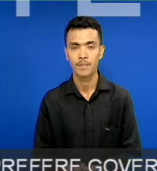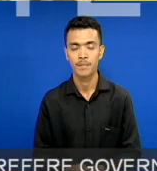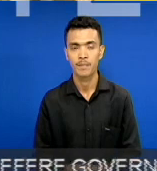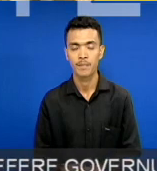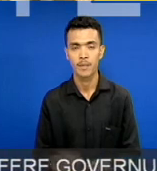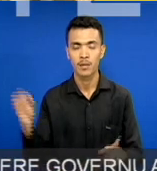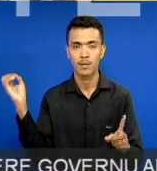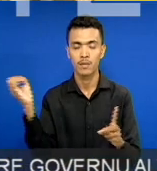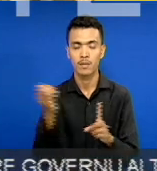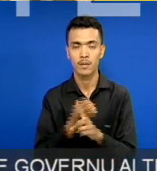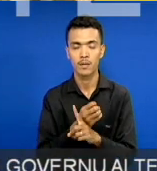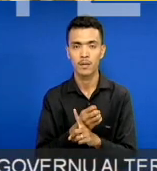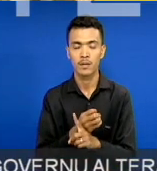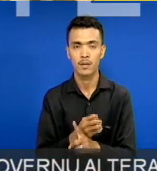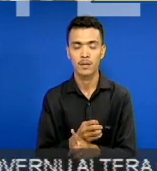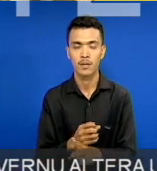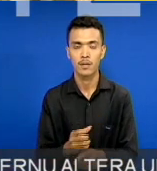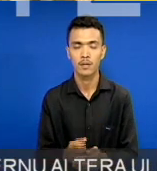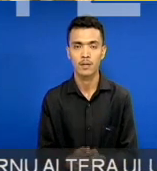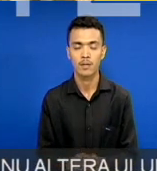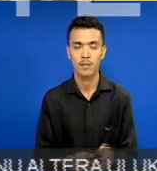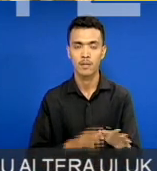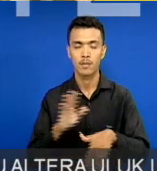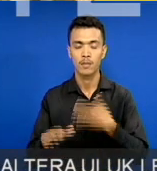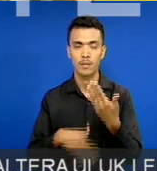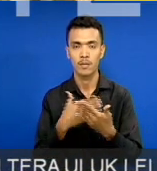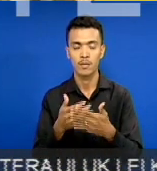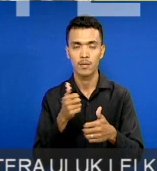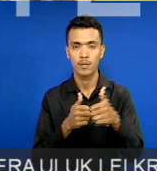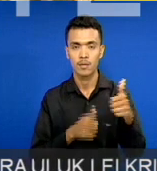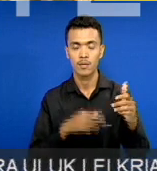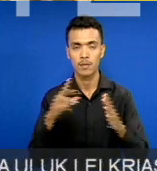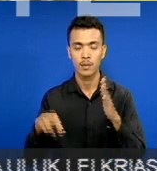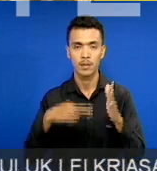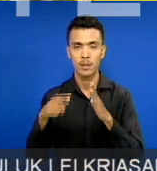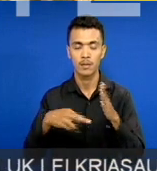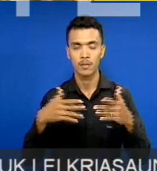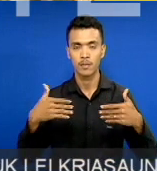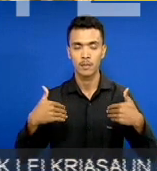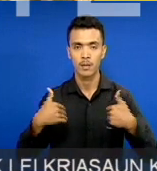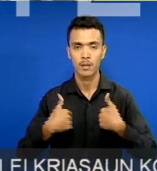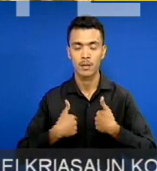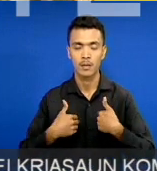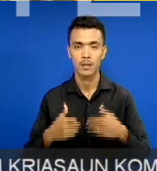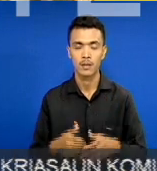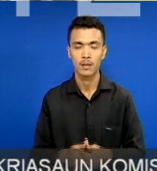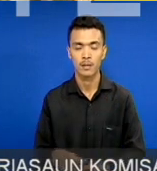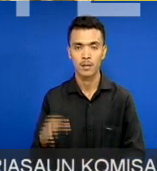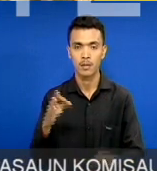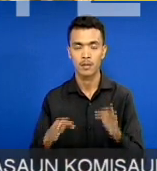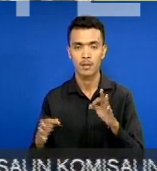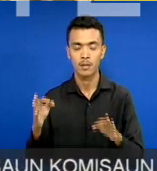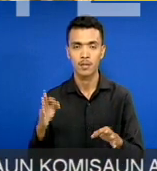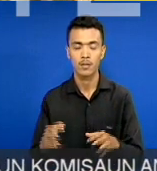tem o objetivo, e te esforça o todo, tu e regras, regulamentos em BIA para, to o mais ou menos